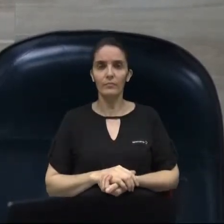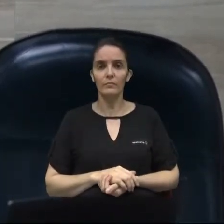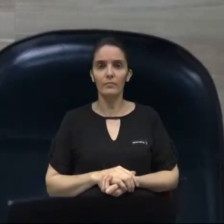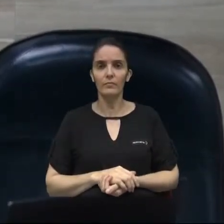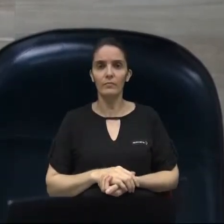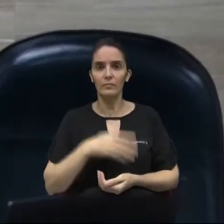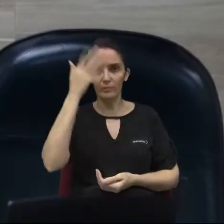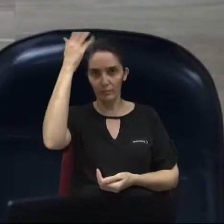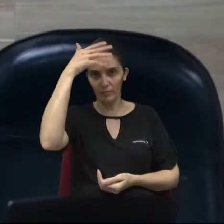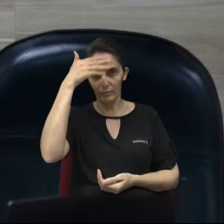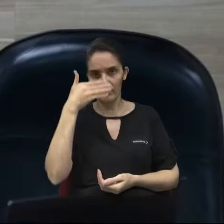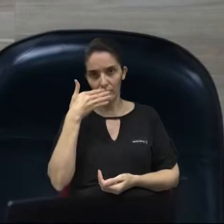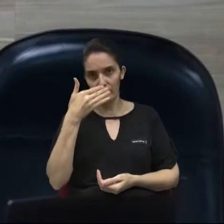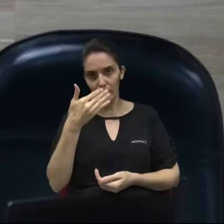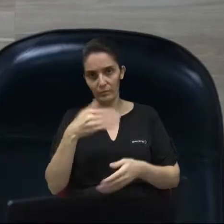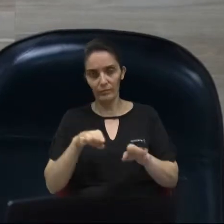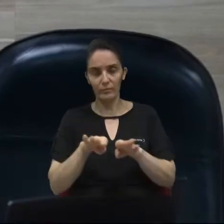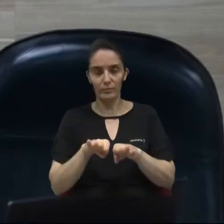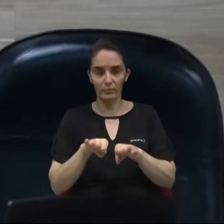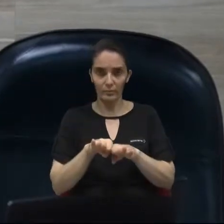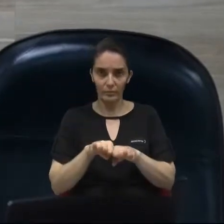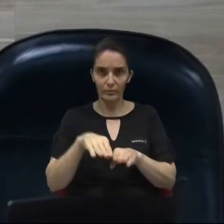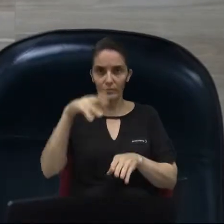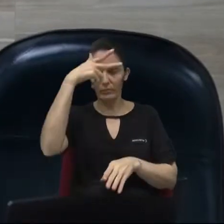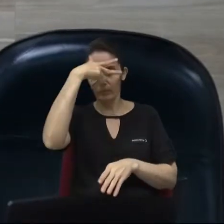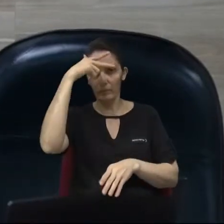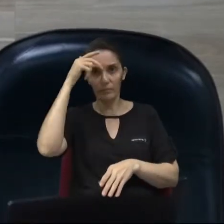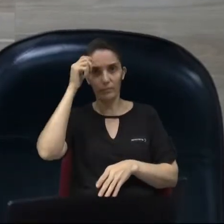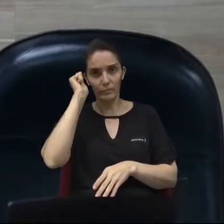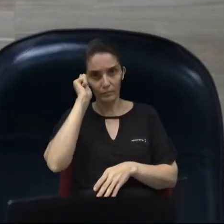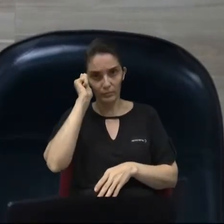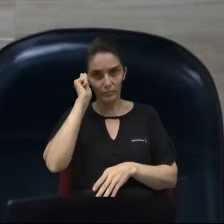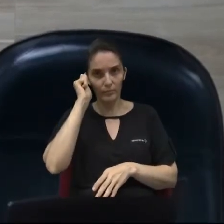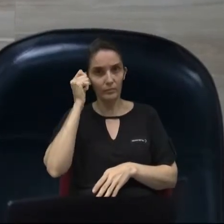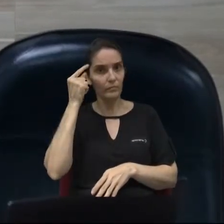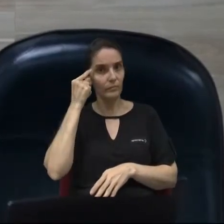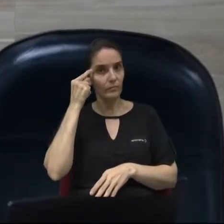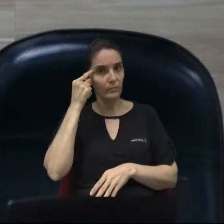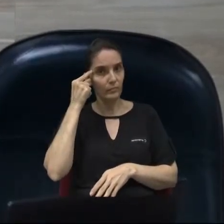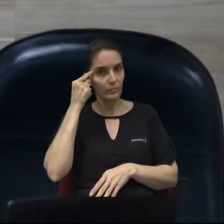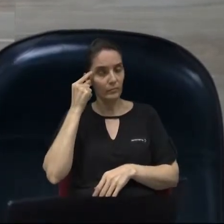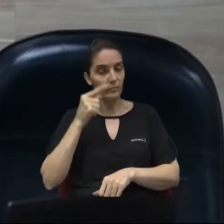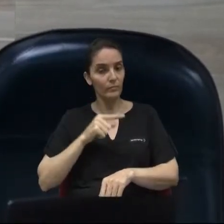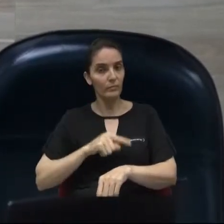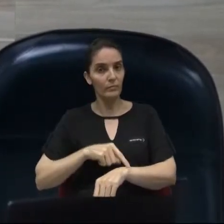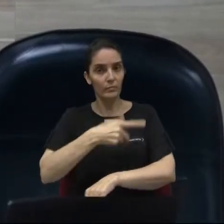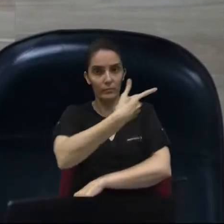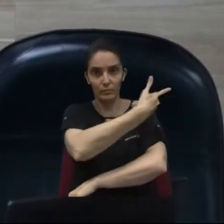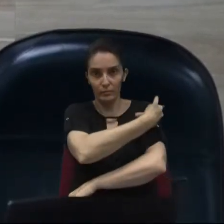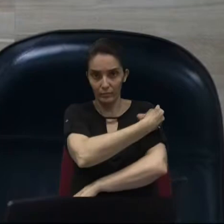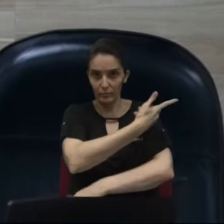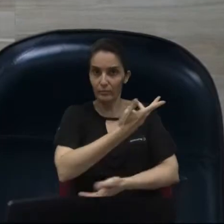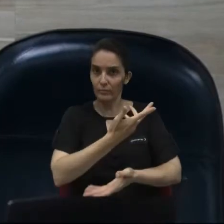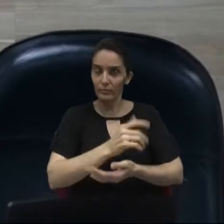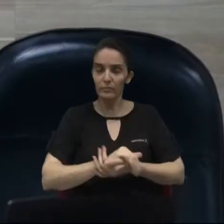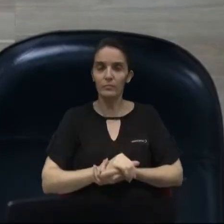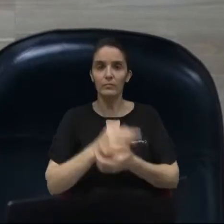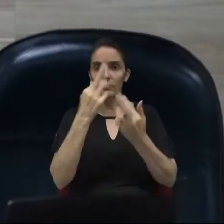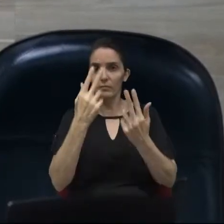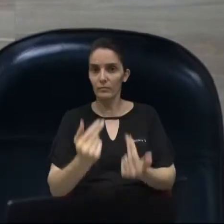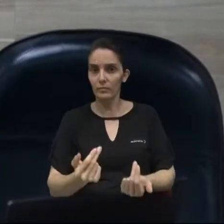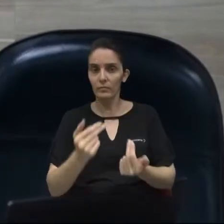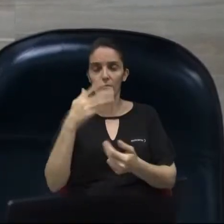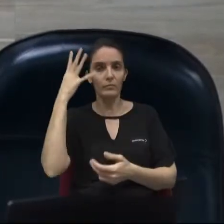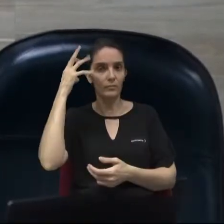Peço também a sensibilização do Executivo quanto ao horário de vacinação. Como diz a vereadora